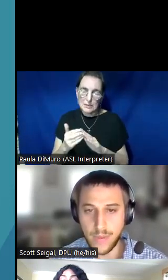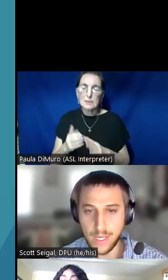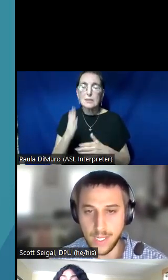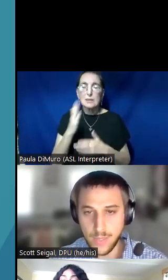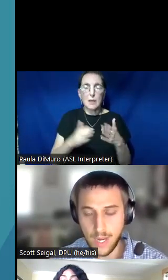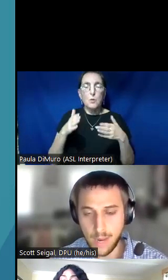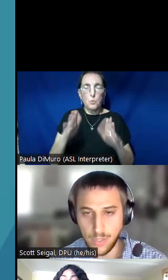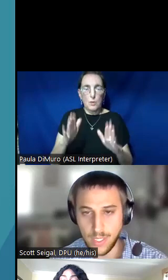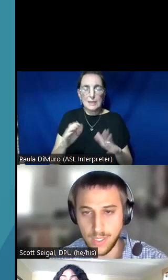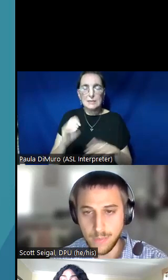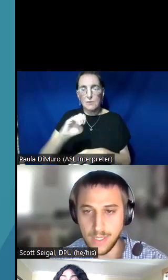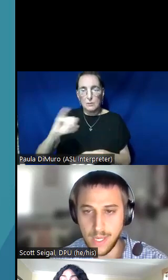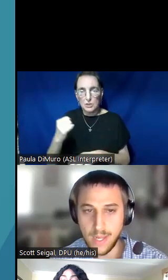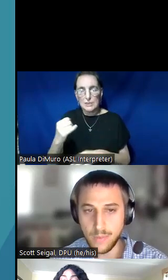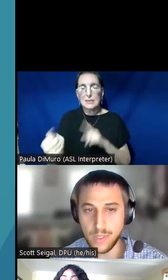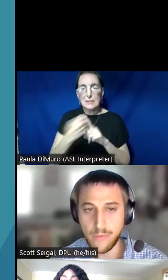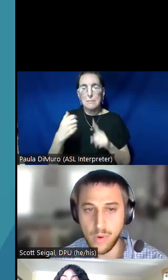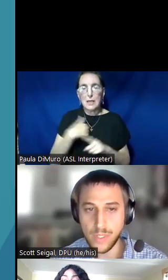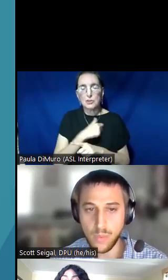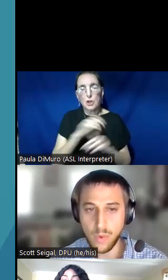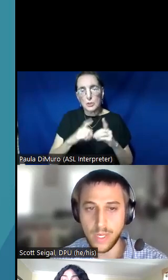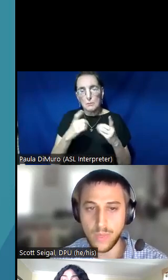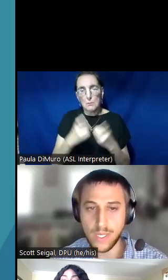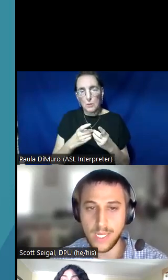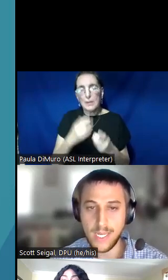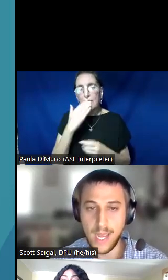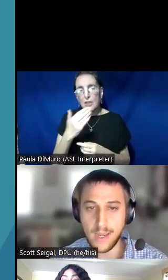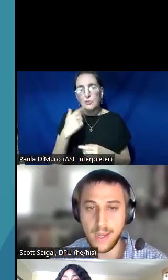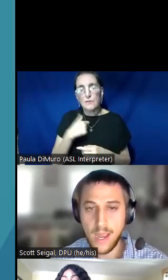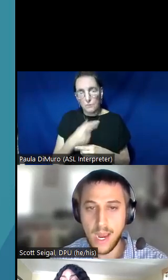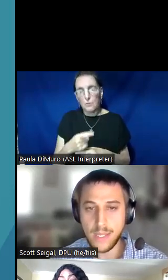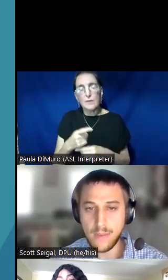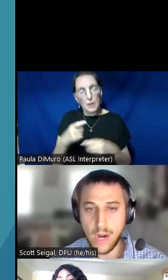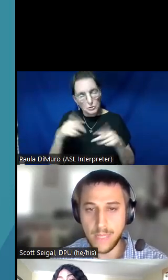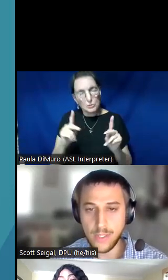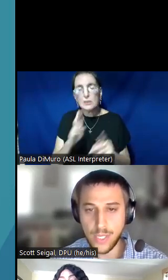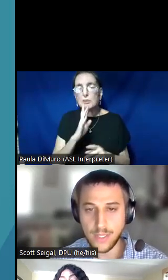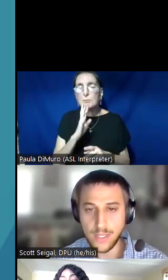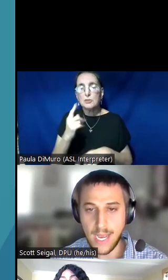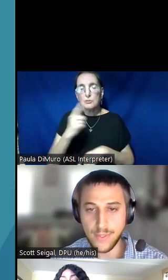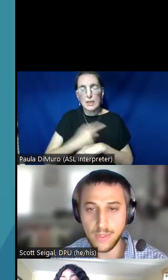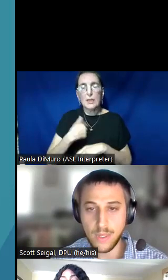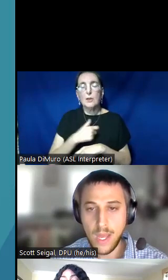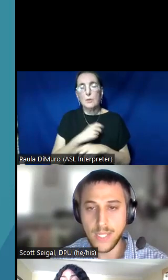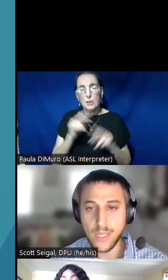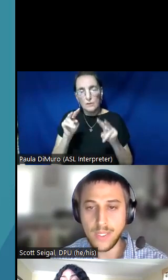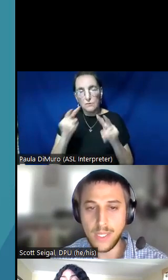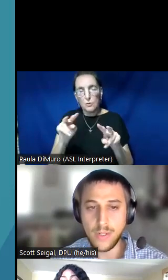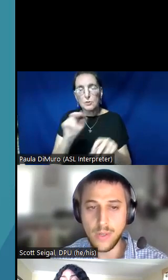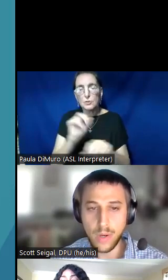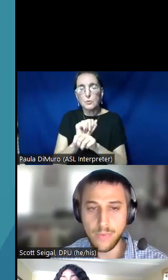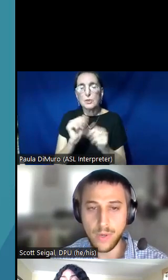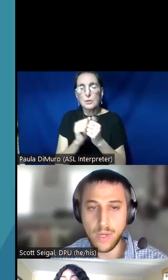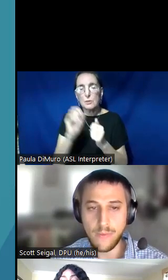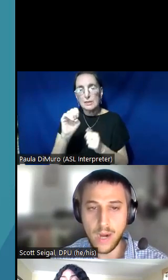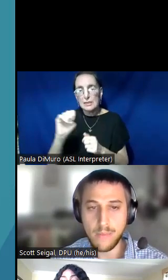forma aplicada para providenciar a chance de fala hoje, no, de, com vontade